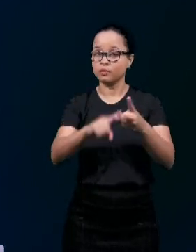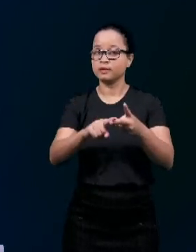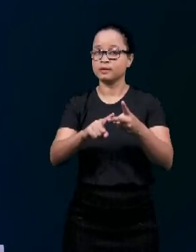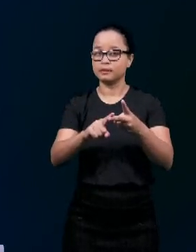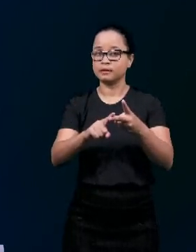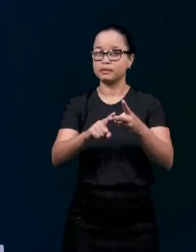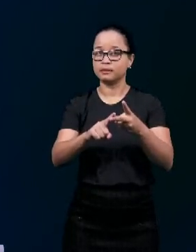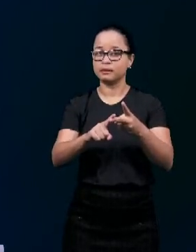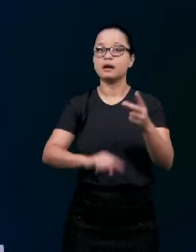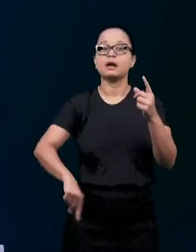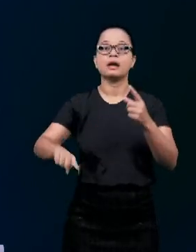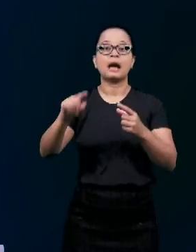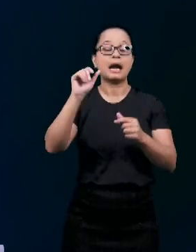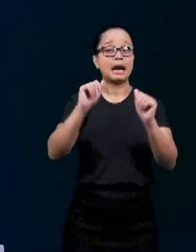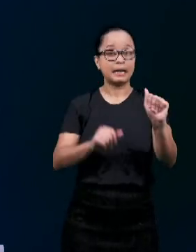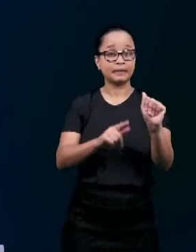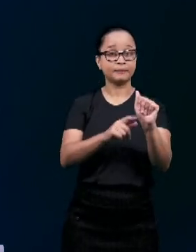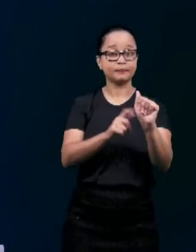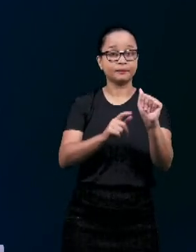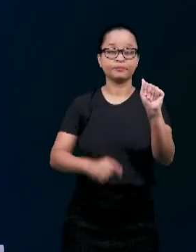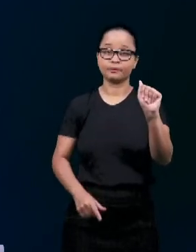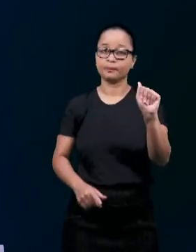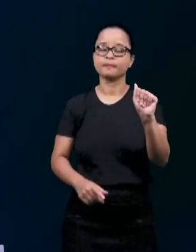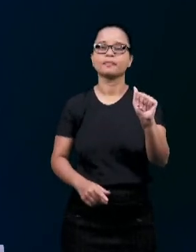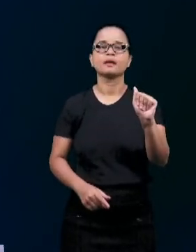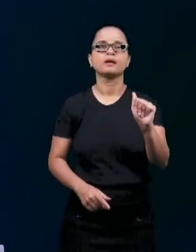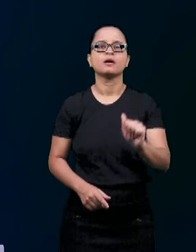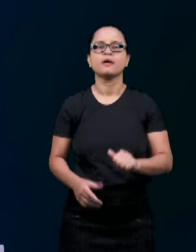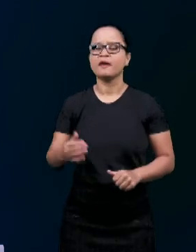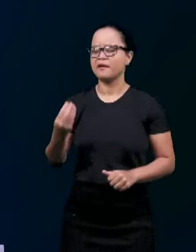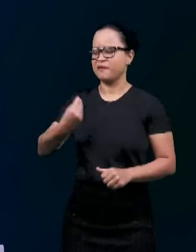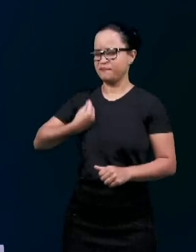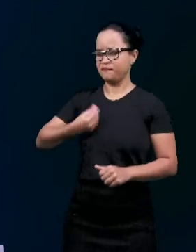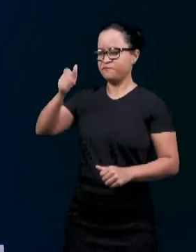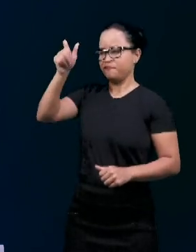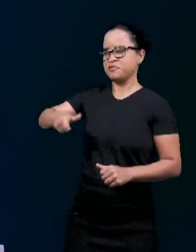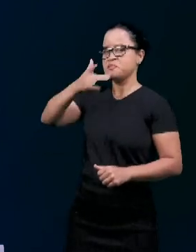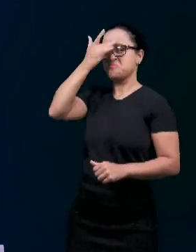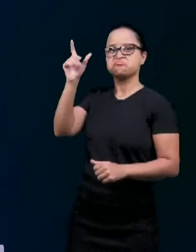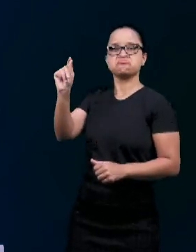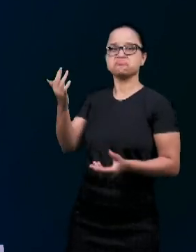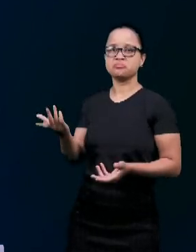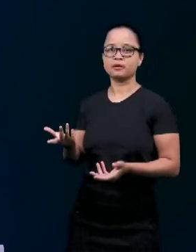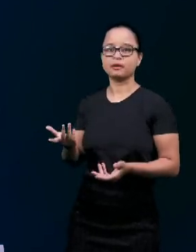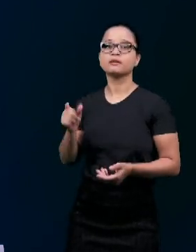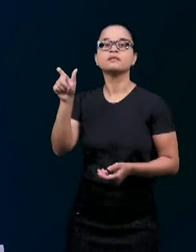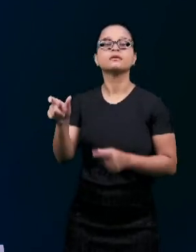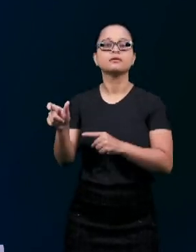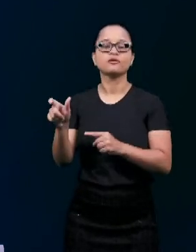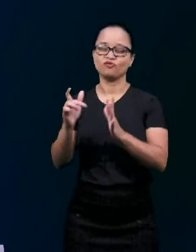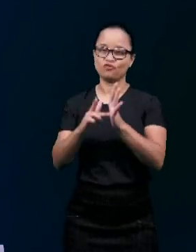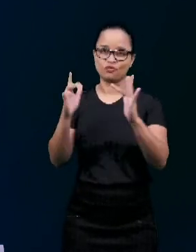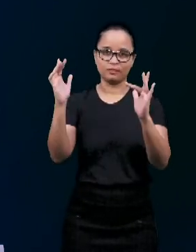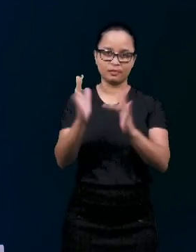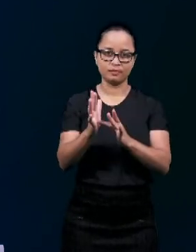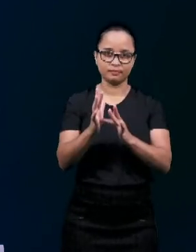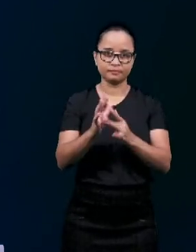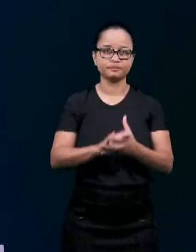Na alternativa A, ela pergunta: quem estava vivo? Quem estava vivo era Jesus. Lá